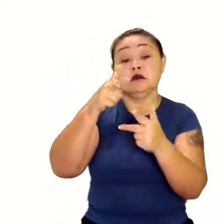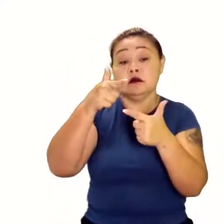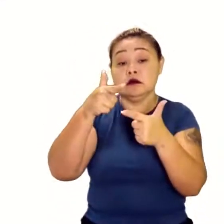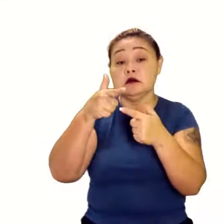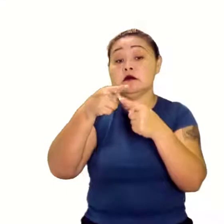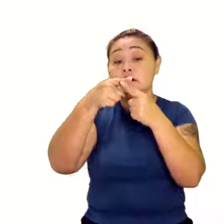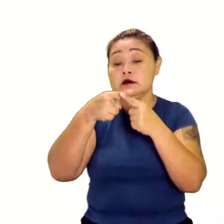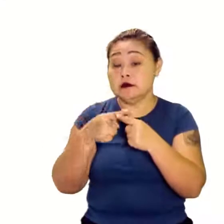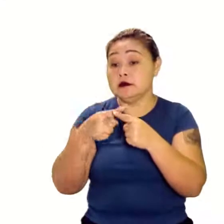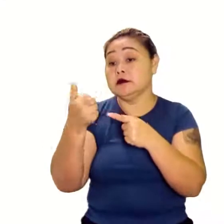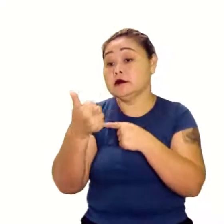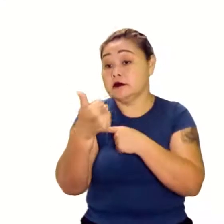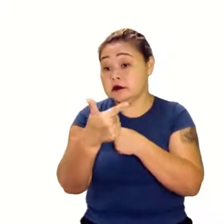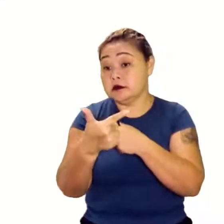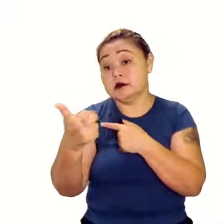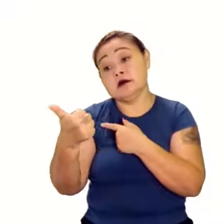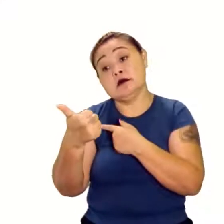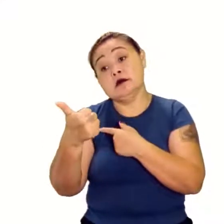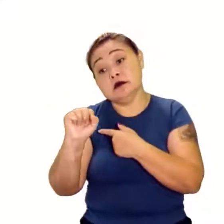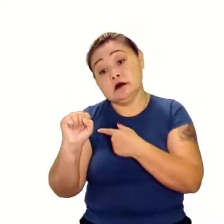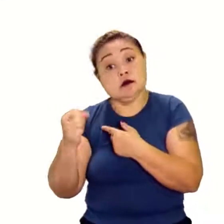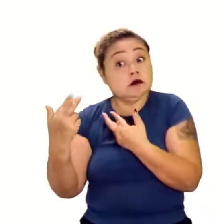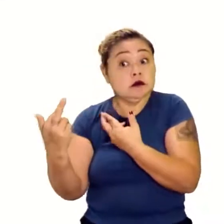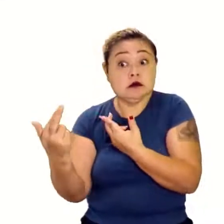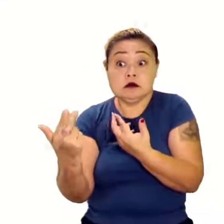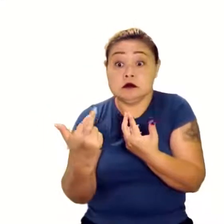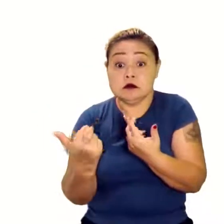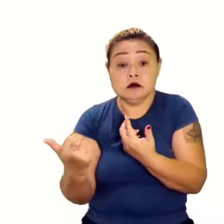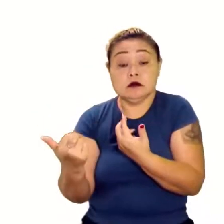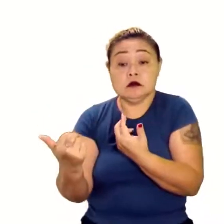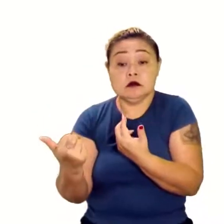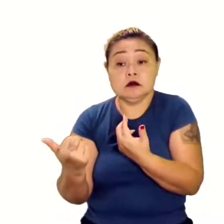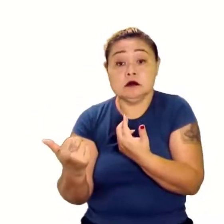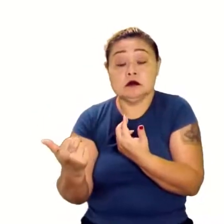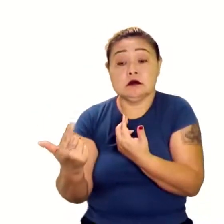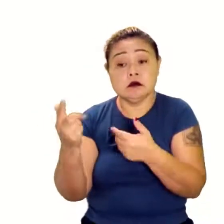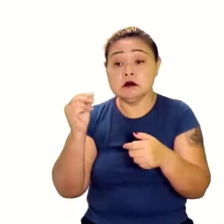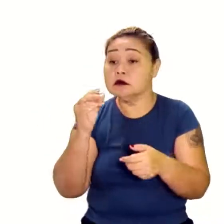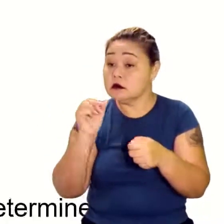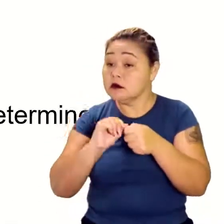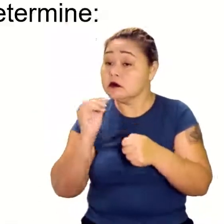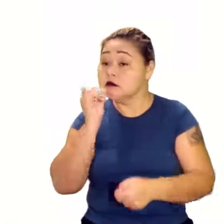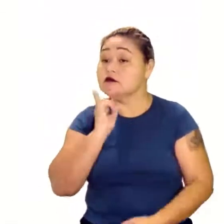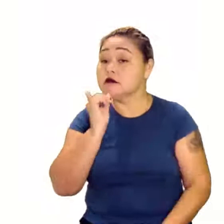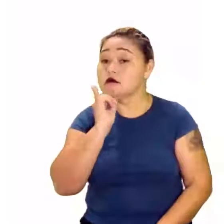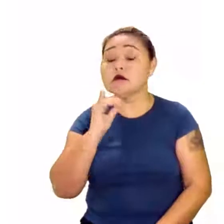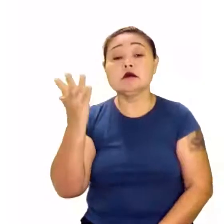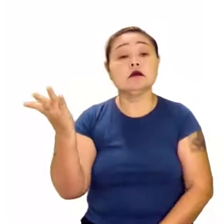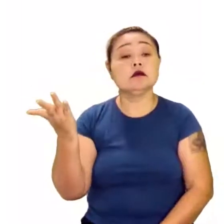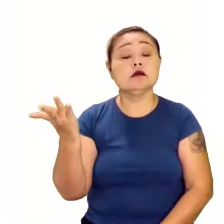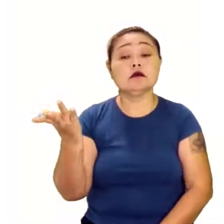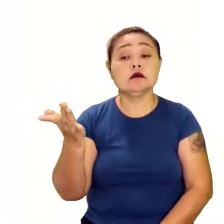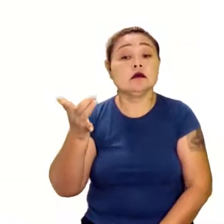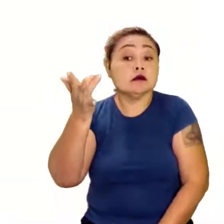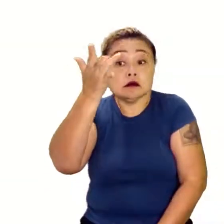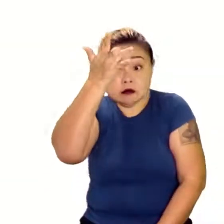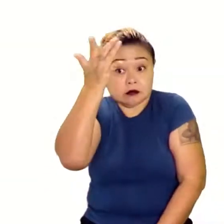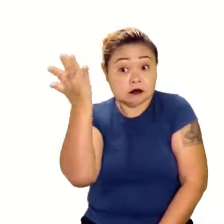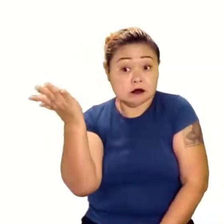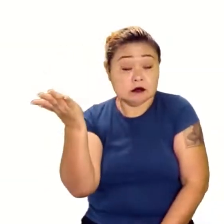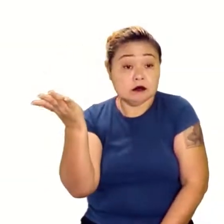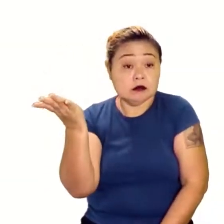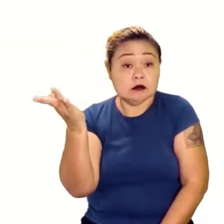ia ficar 12 e 18. É a mesma coisa. Bora fazer exemplos? Vamos. Claro que com exemplos fica mais